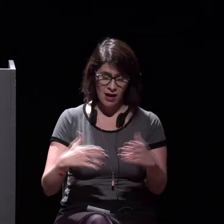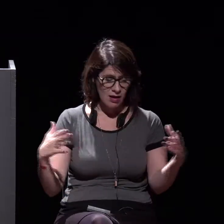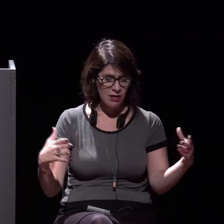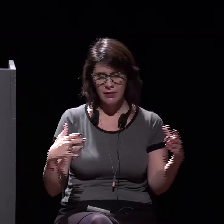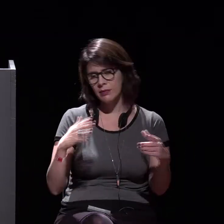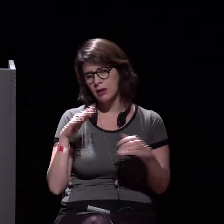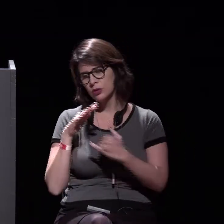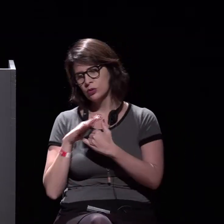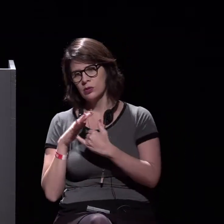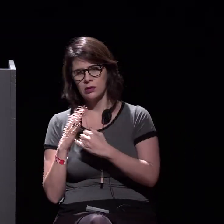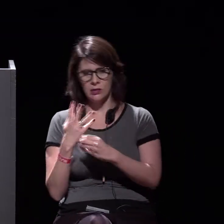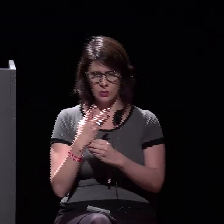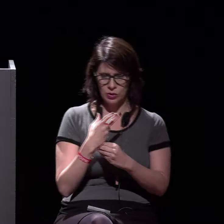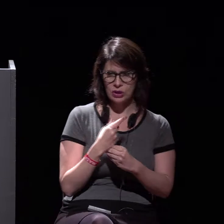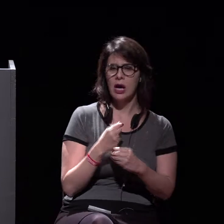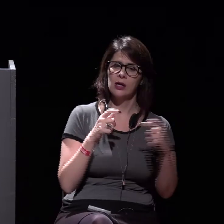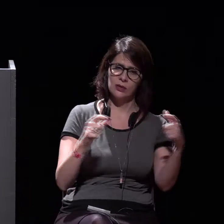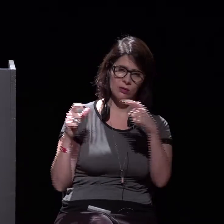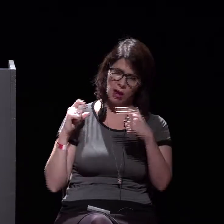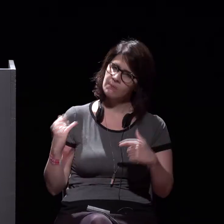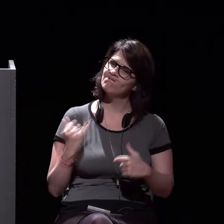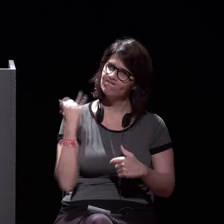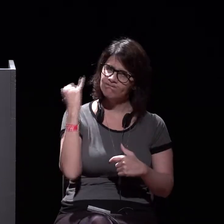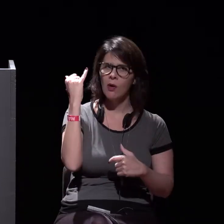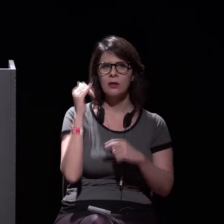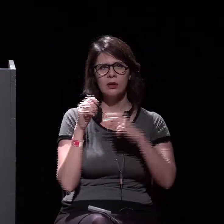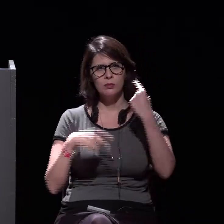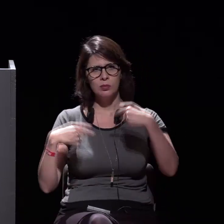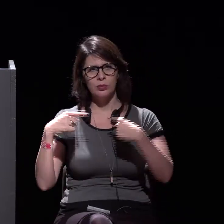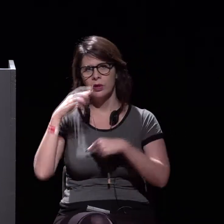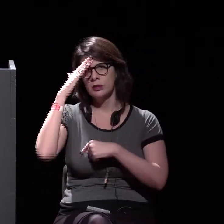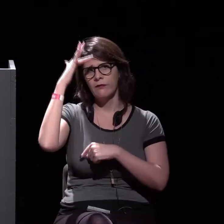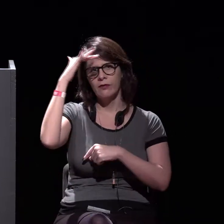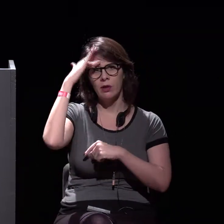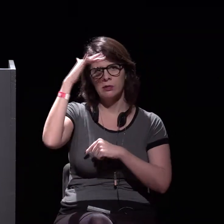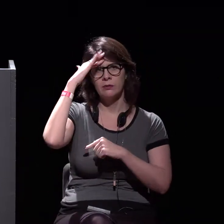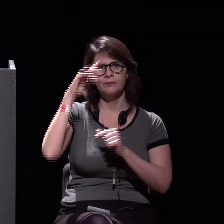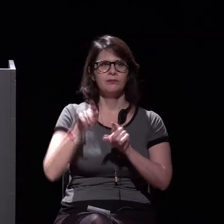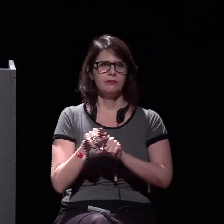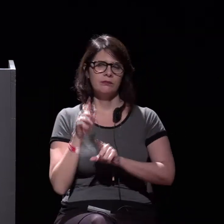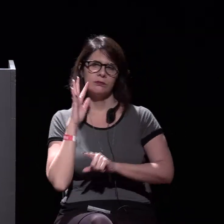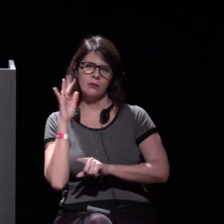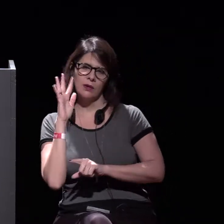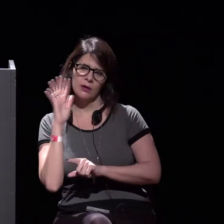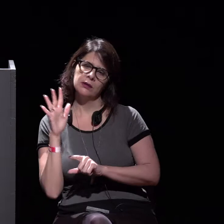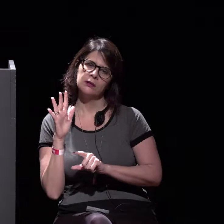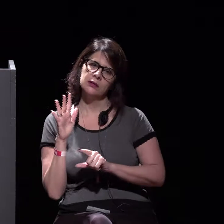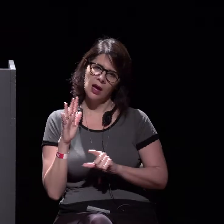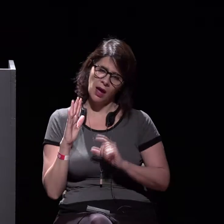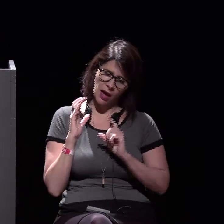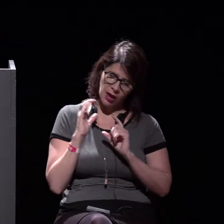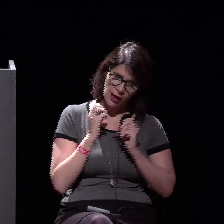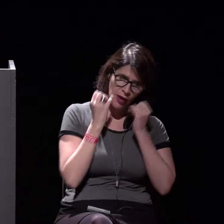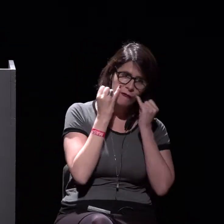arte como locais de relevância política e filosófica e na maneira em que a teoria tanto informou quanto